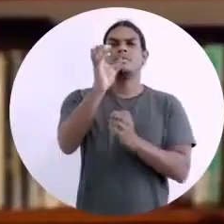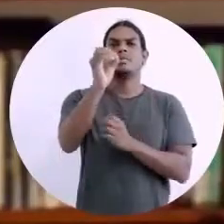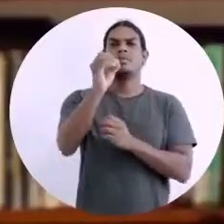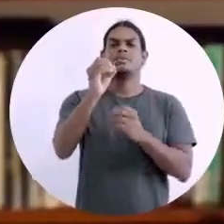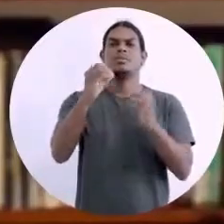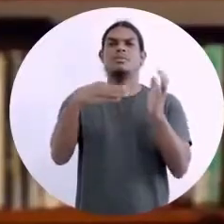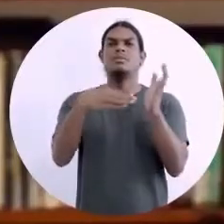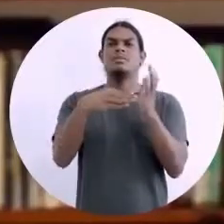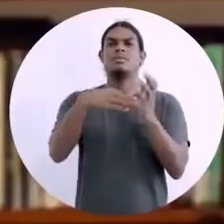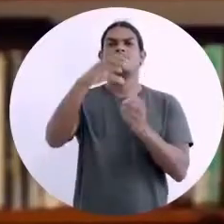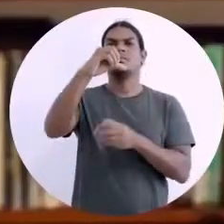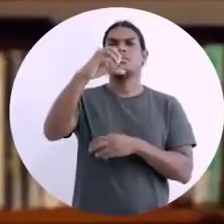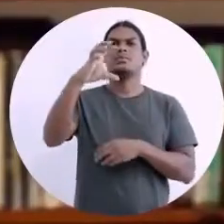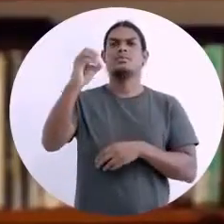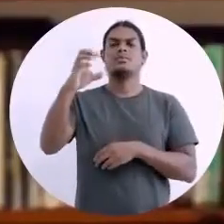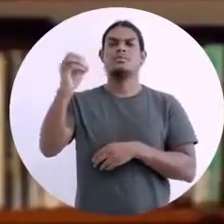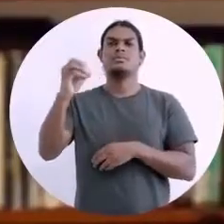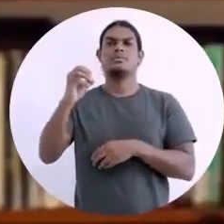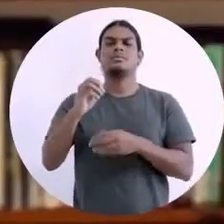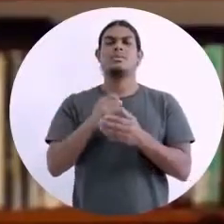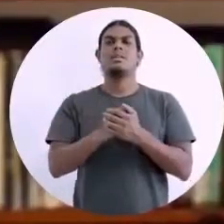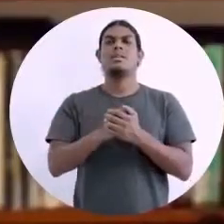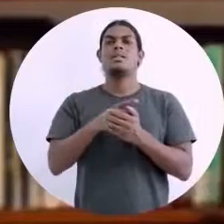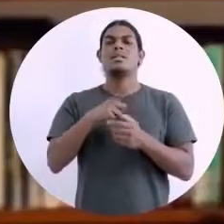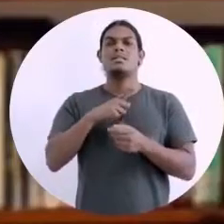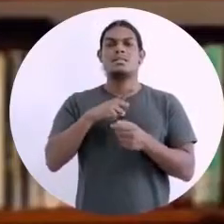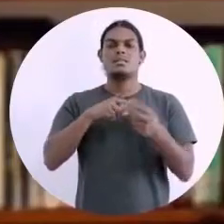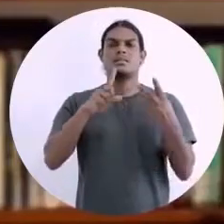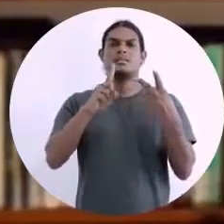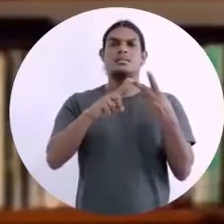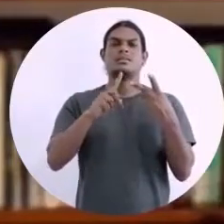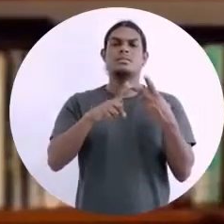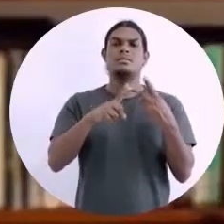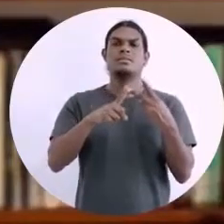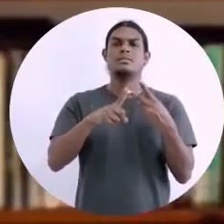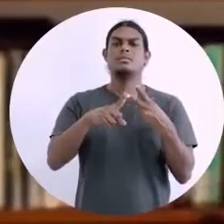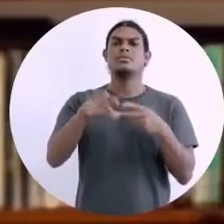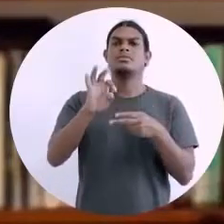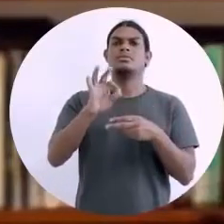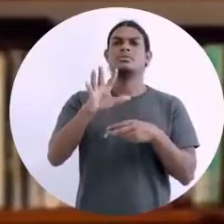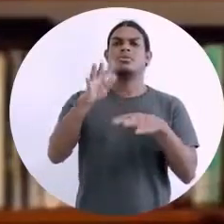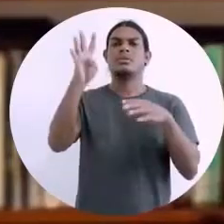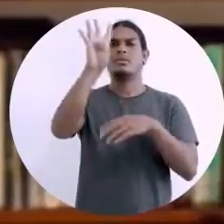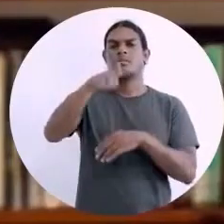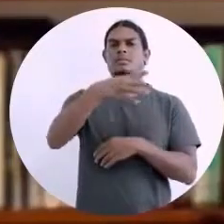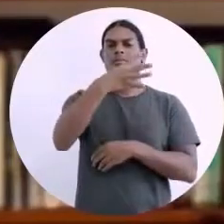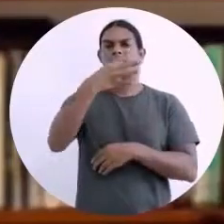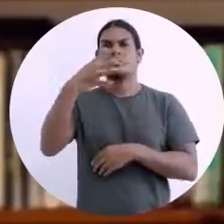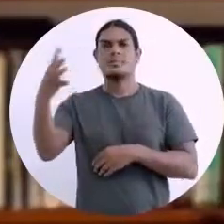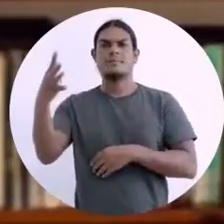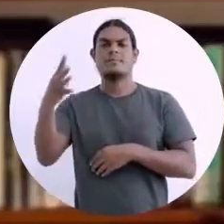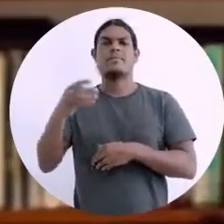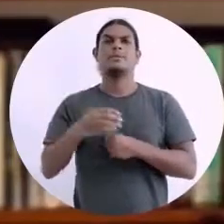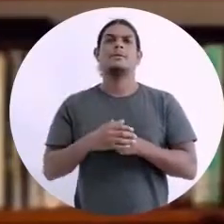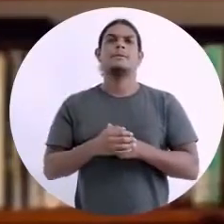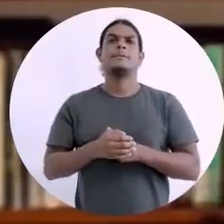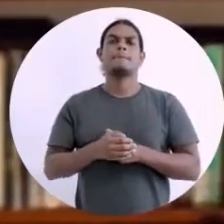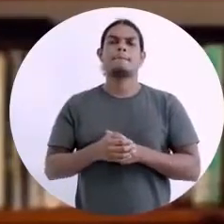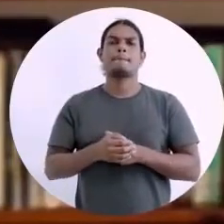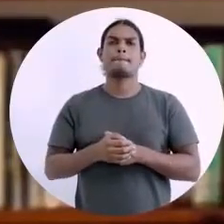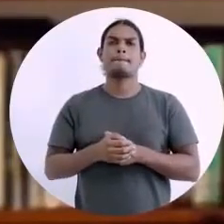0 a 900. Tem um volume que é só para as tabelas auxiliares, que aí ela é uma